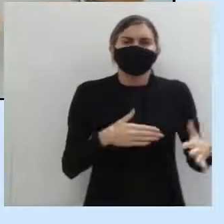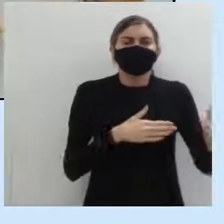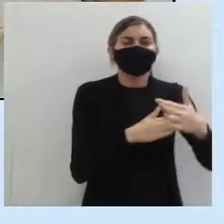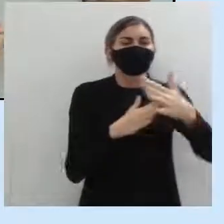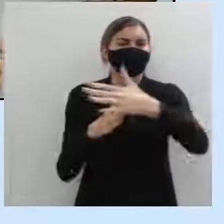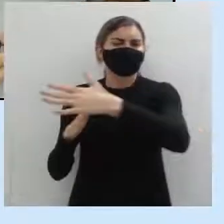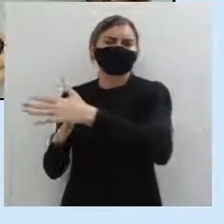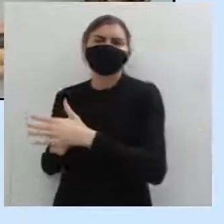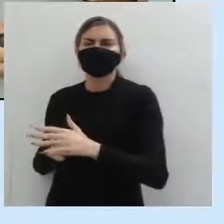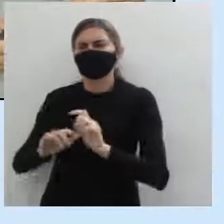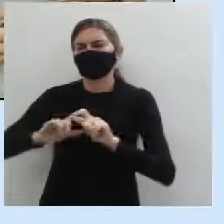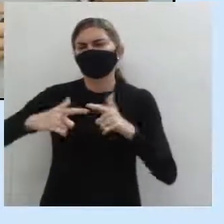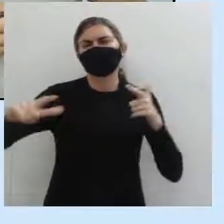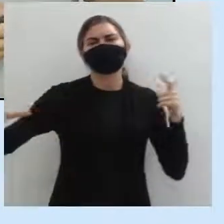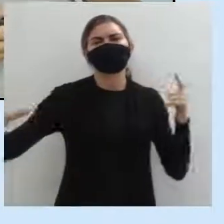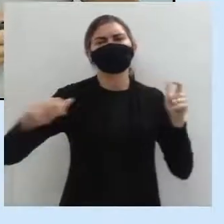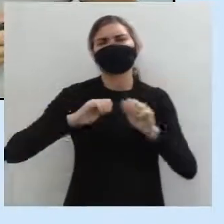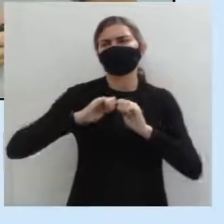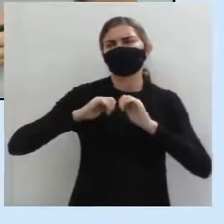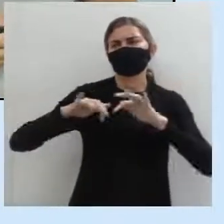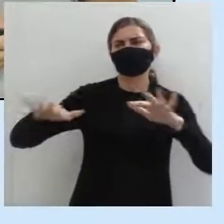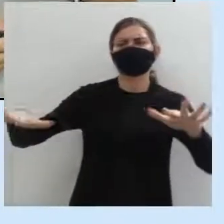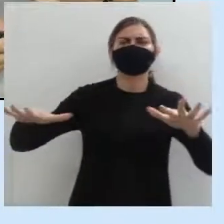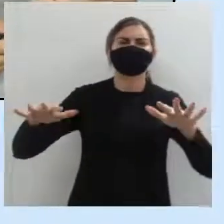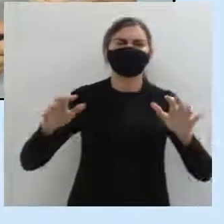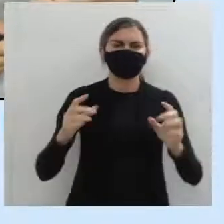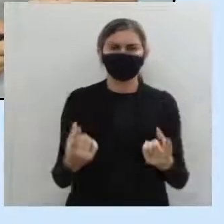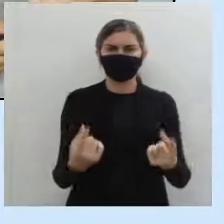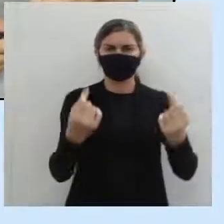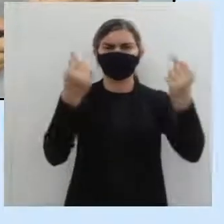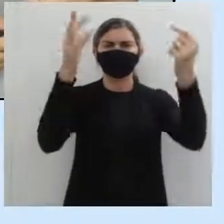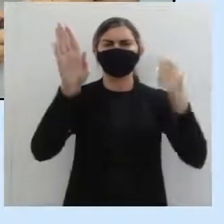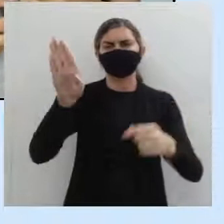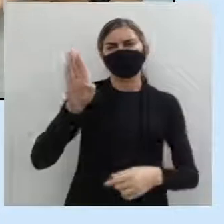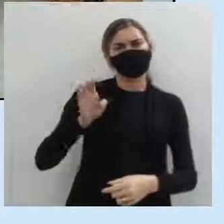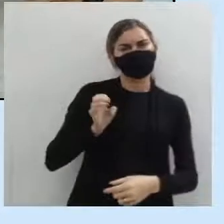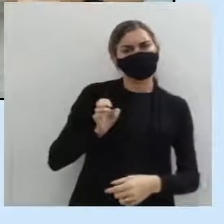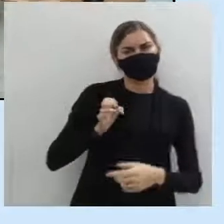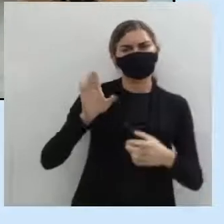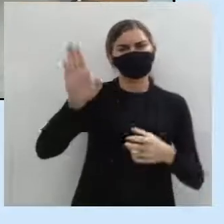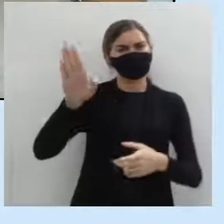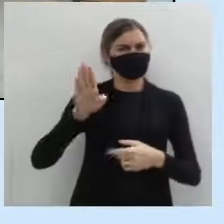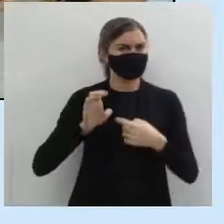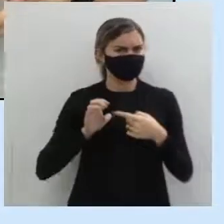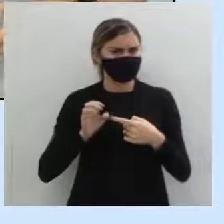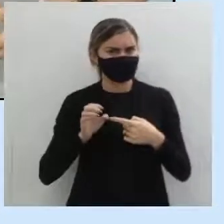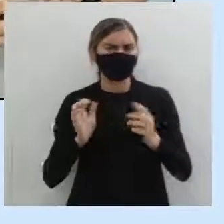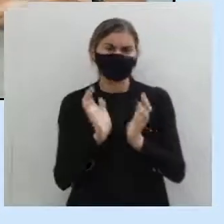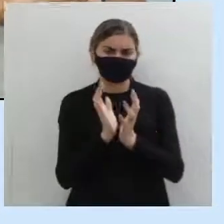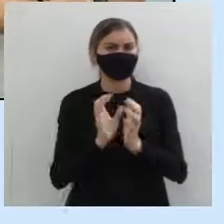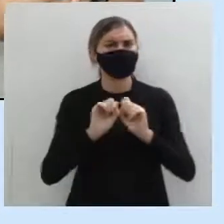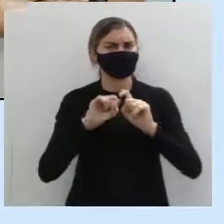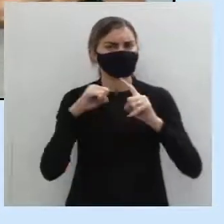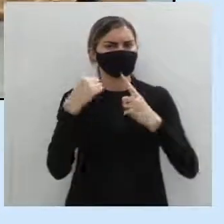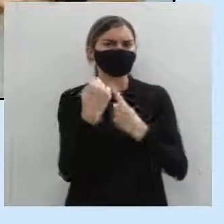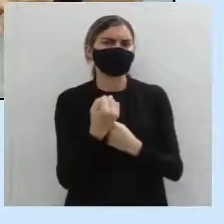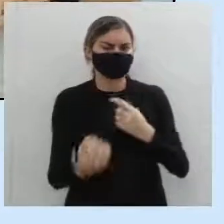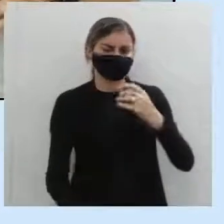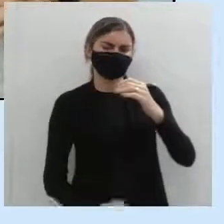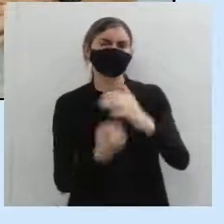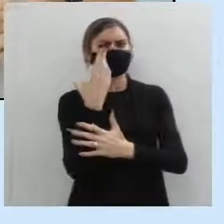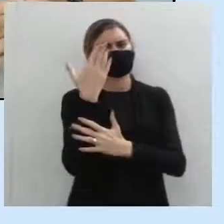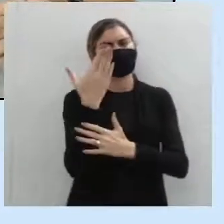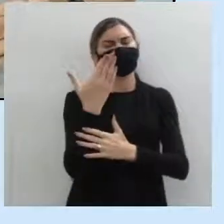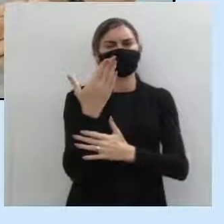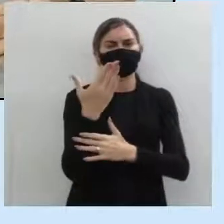Limitando a expansão econômica da burguesia. A burguesia, classe social surgida durante